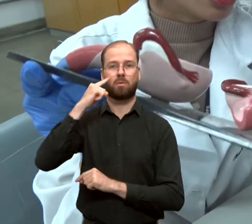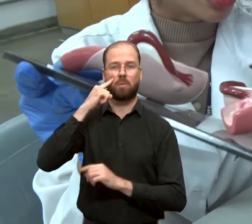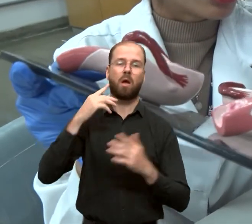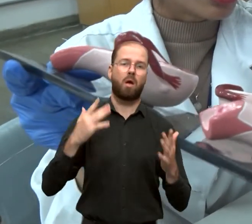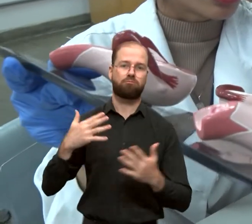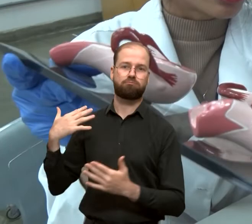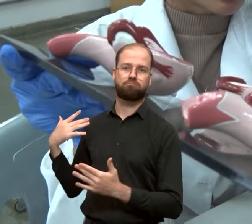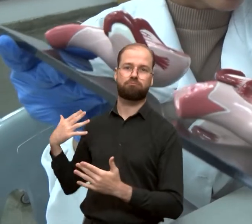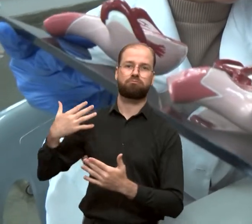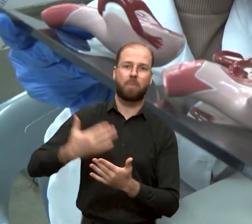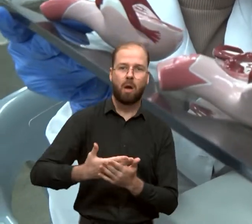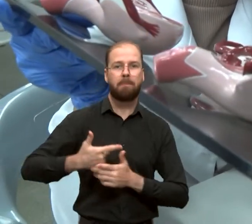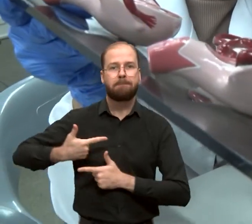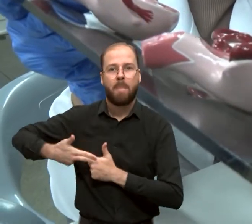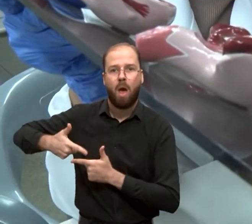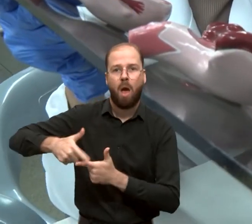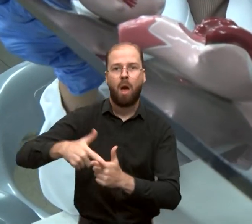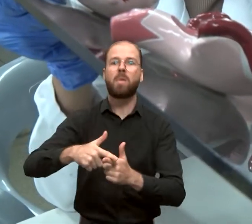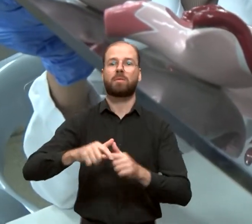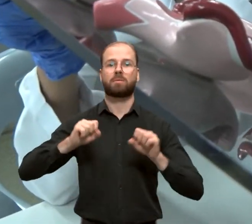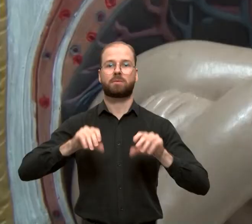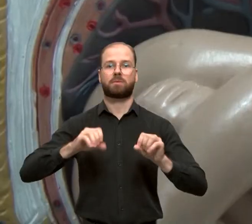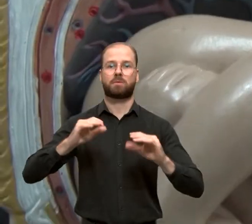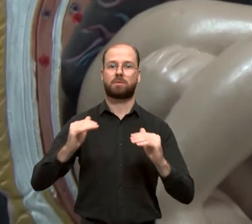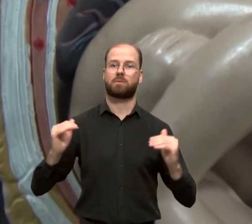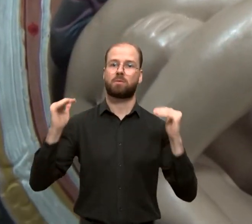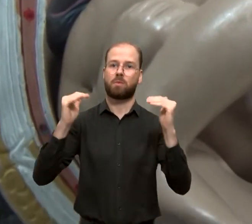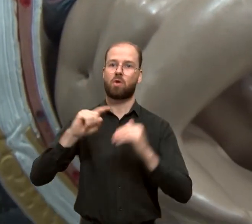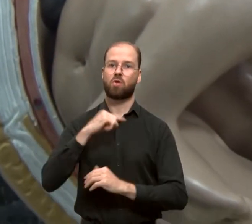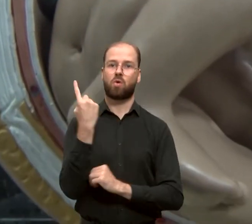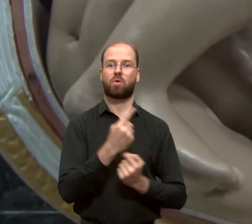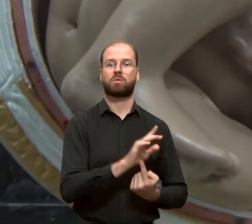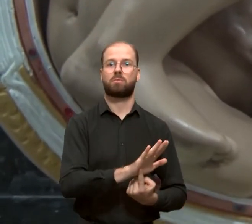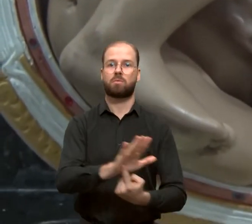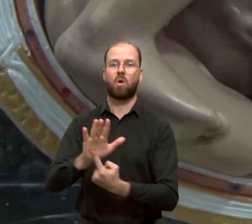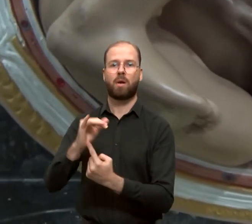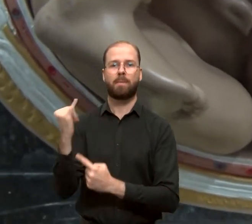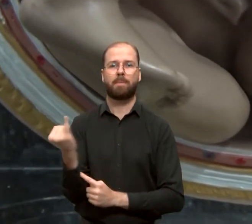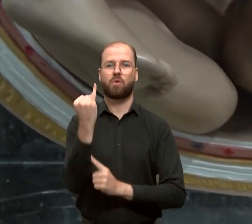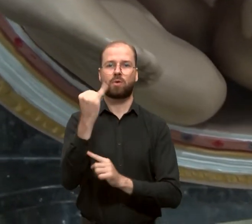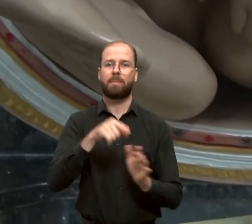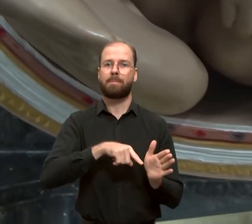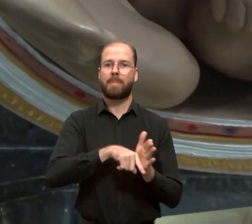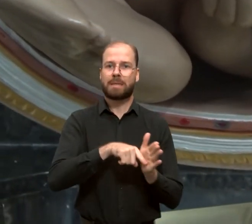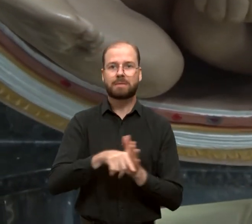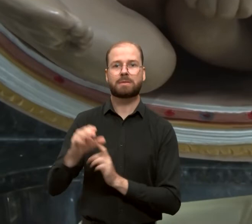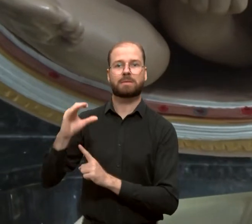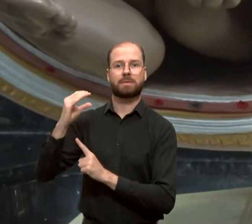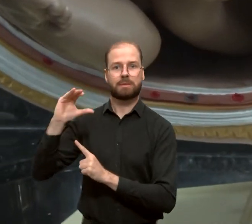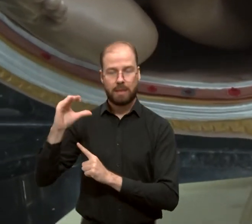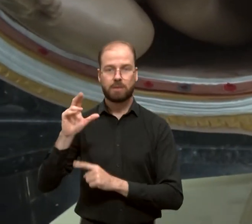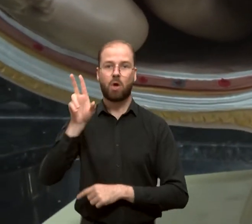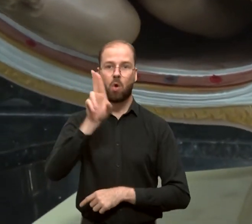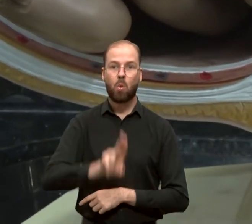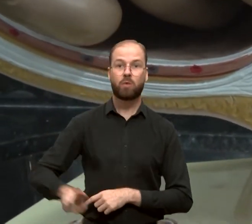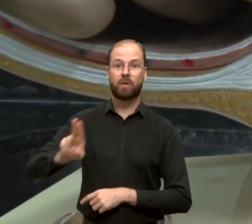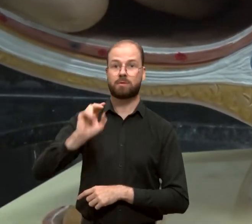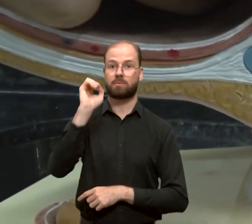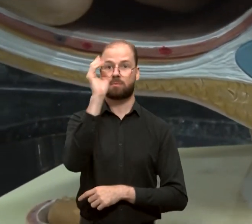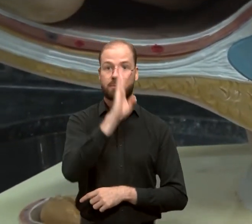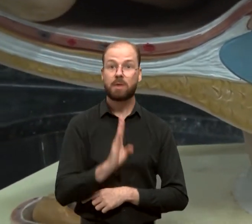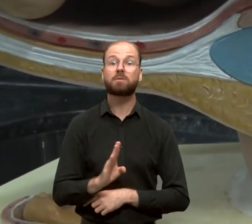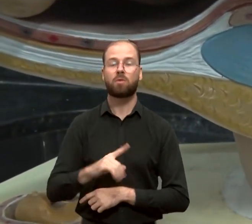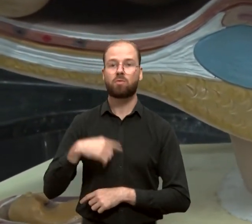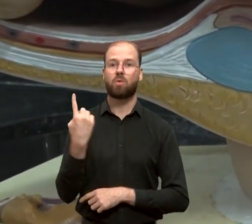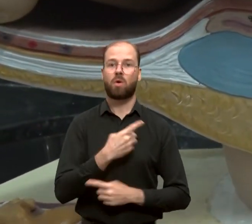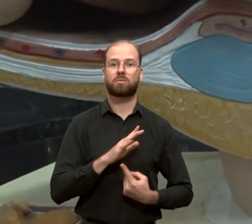ensino superior. Então, a gente mostra a importância, né, da pesquisa, da ciência na nossa universidade e no nosso país, mostrando que sim, a gente é útil